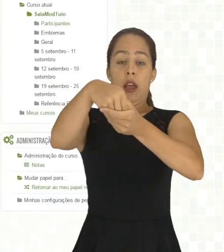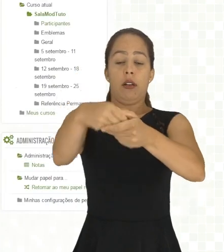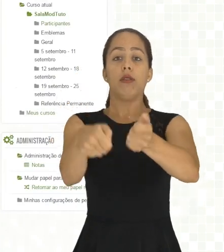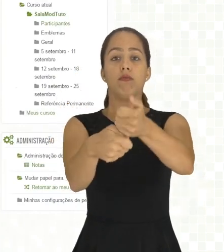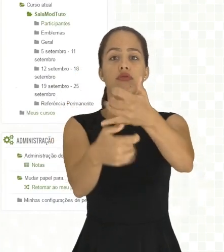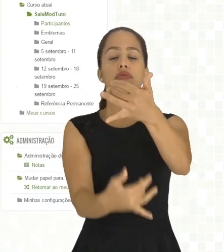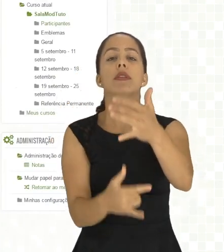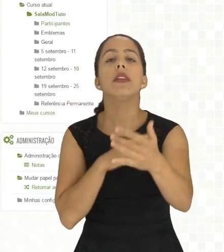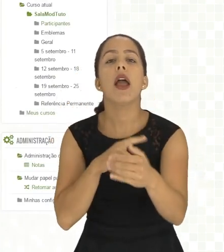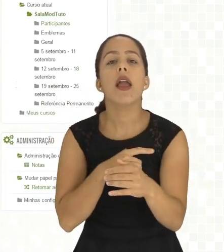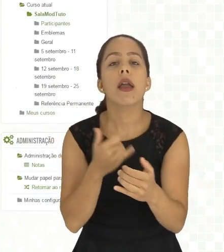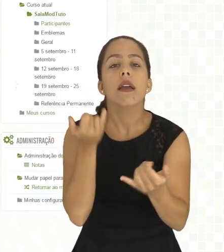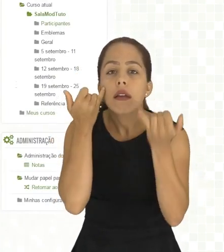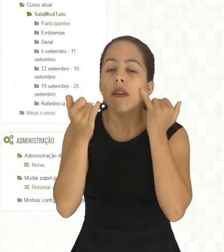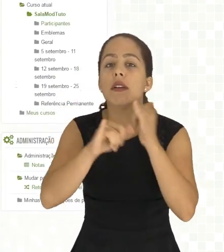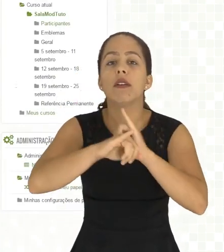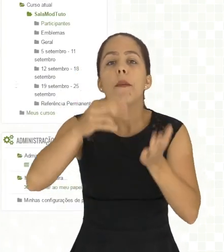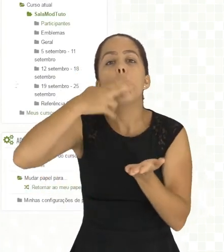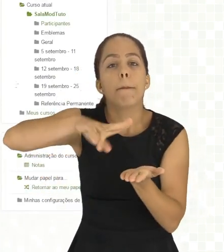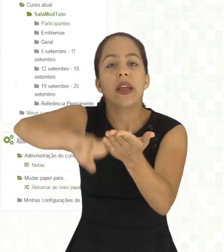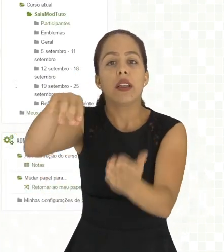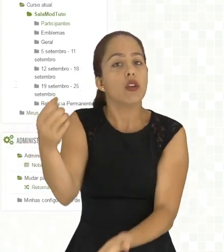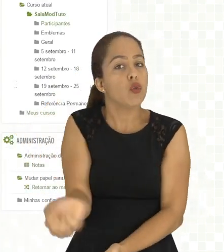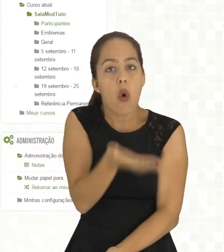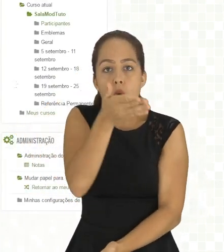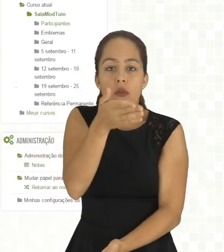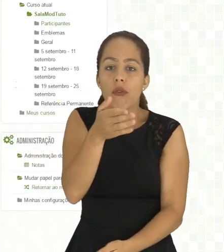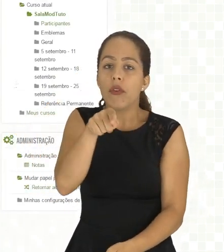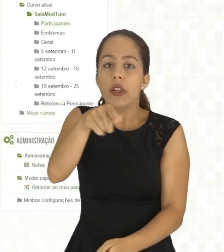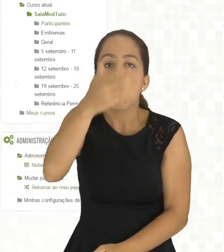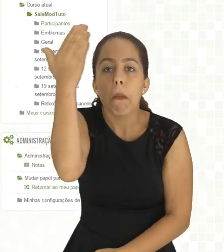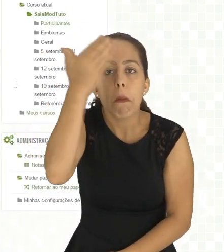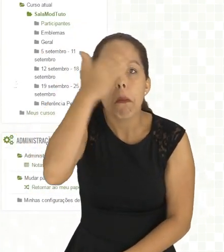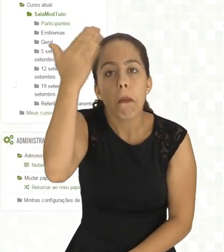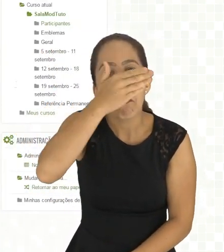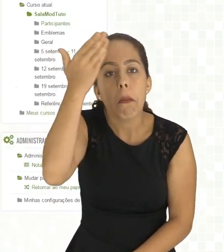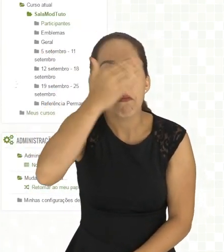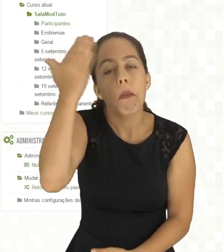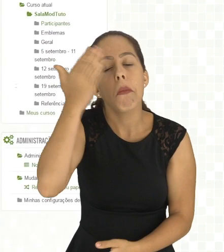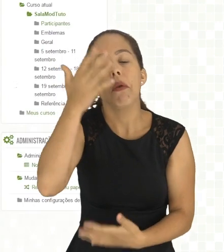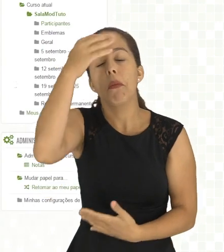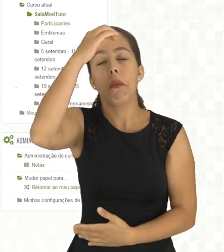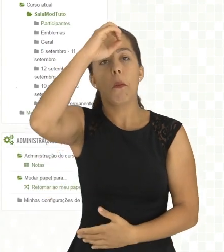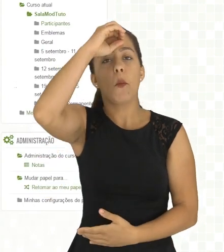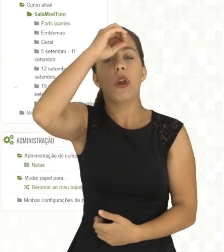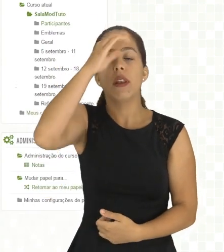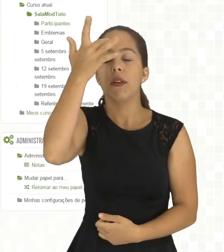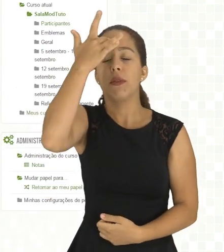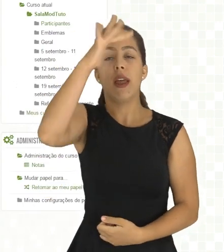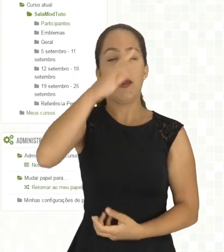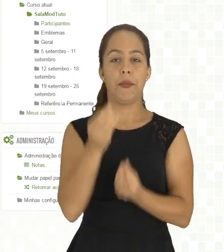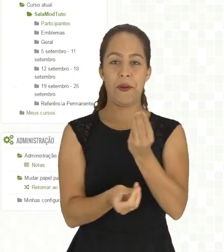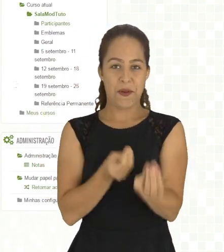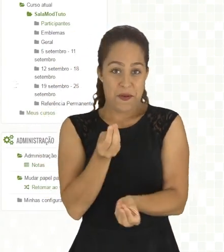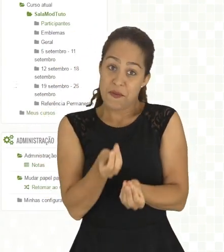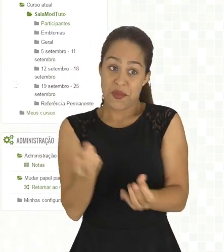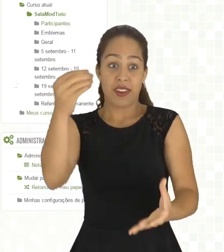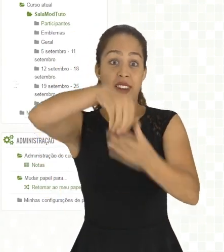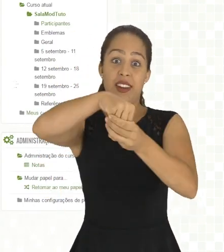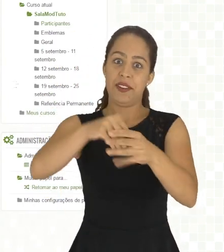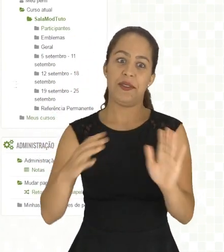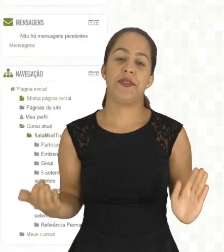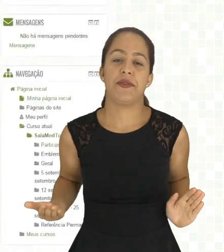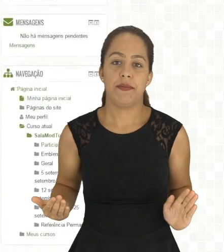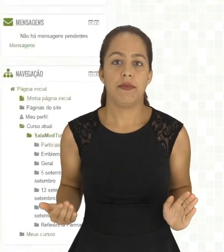esse bloco de atividades recentes ajuda mas mesmo assim pode ter muitas mensagens novas você não acompanhar não saber como que